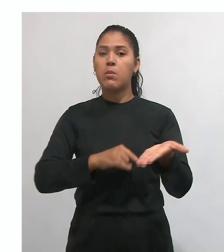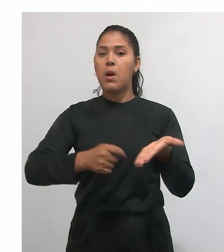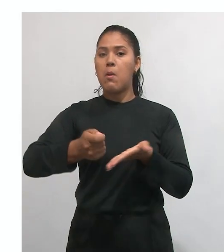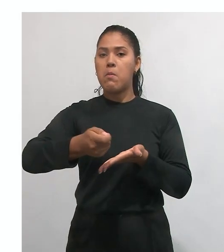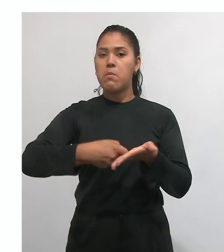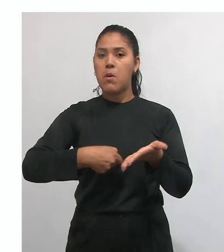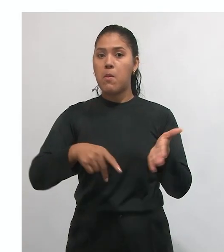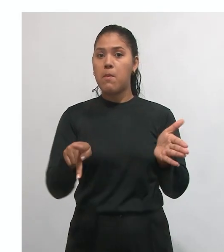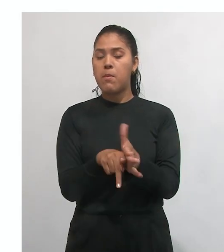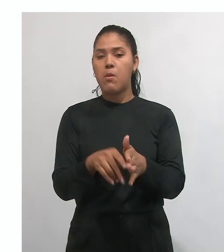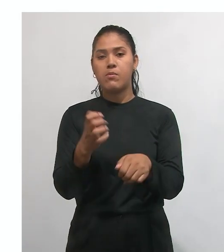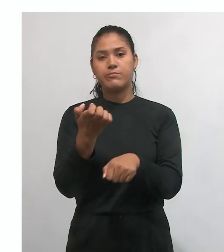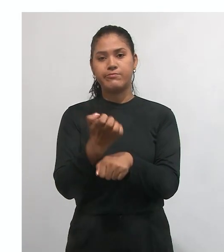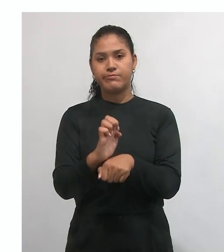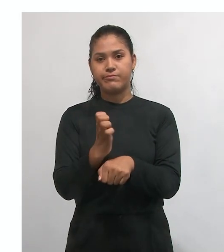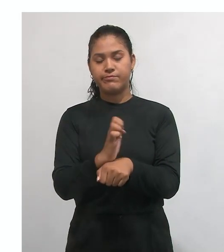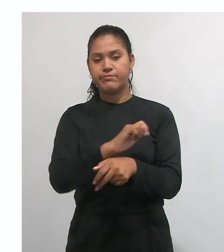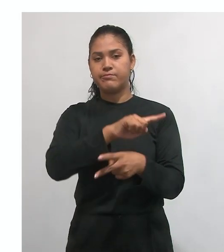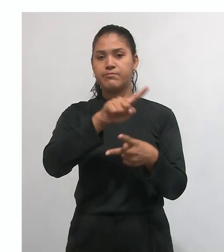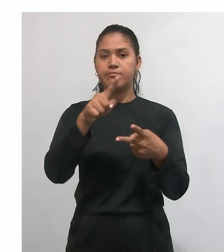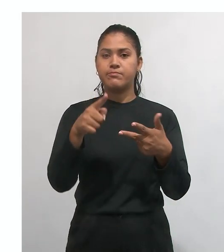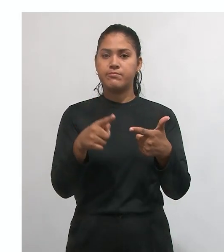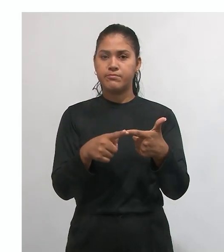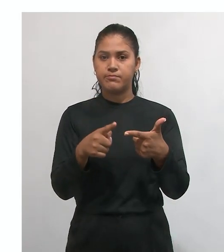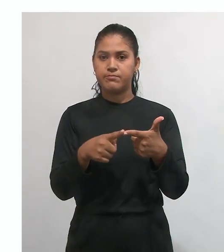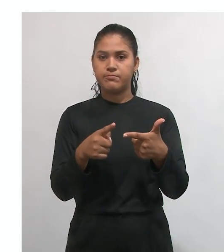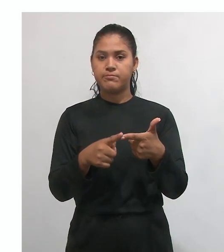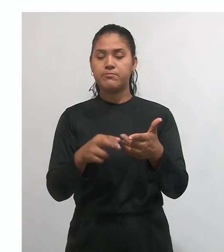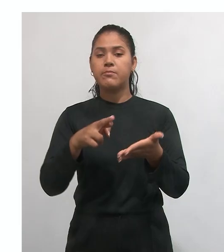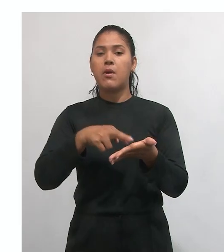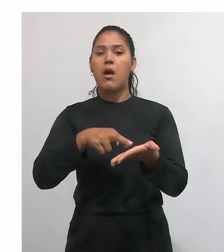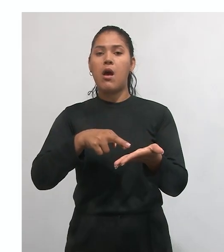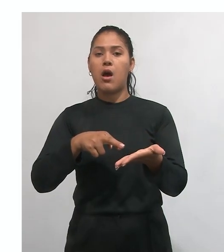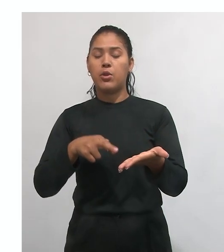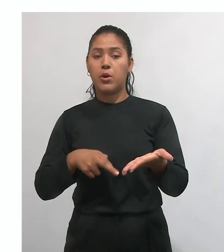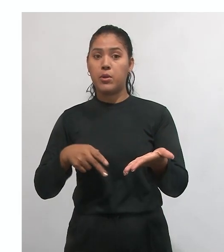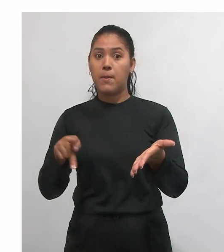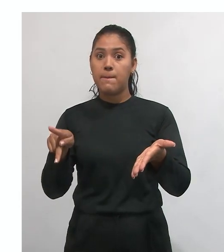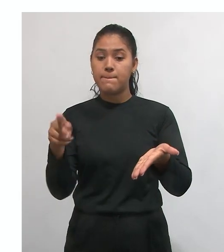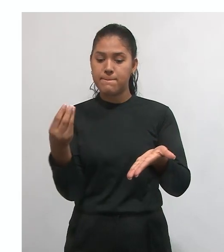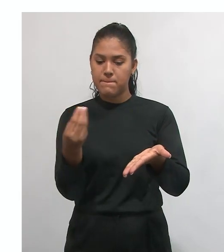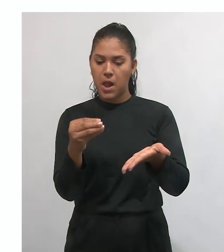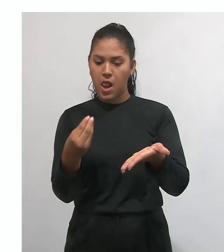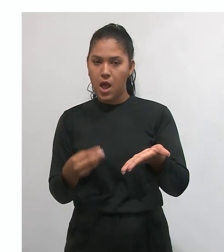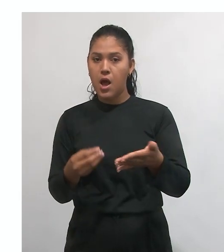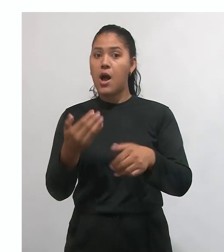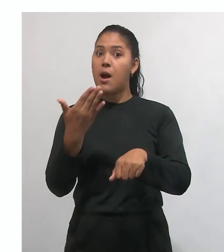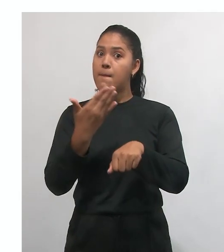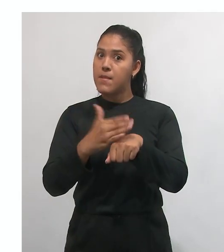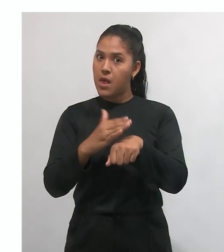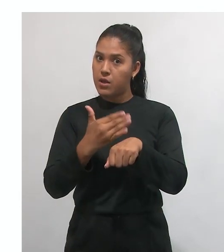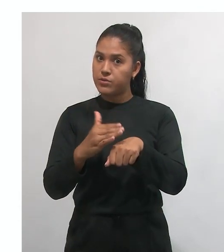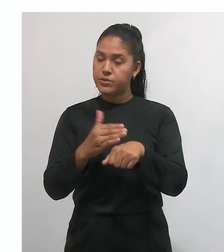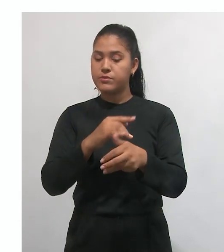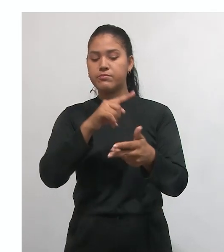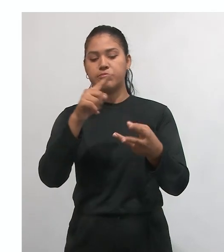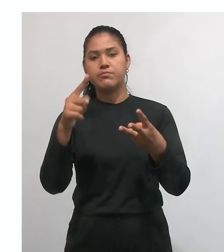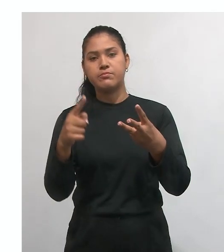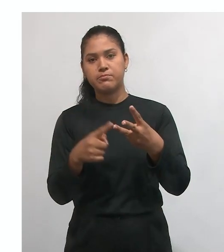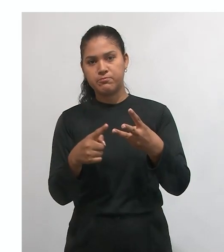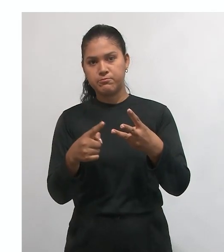um termo de compromisso de estágio. Segundo, um relatório de atividades. E